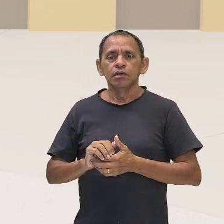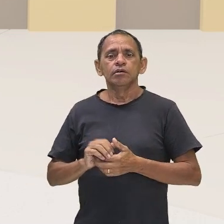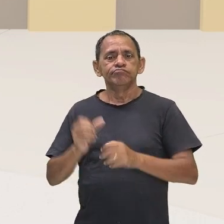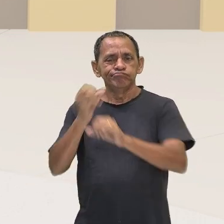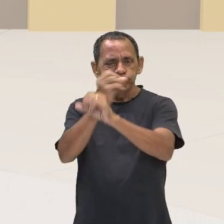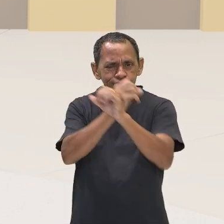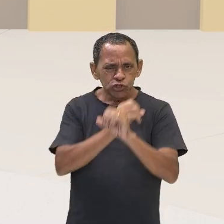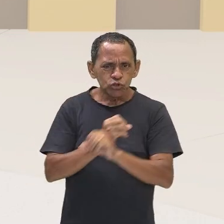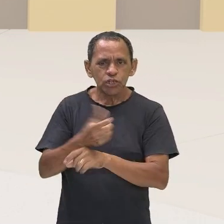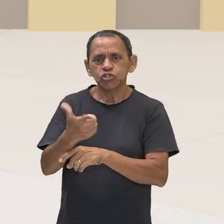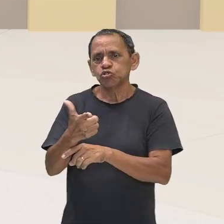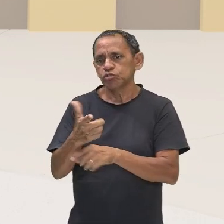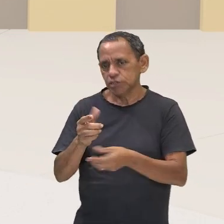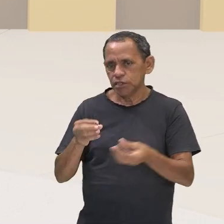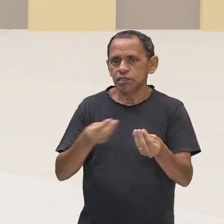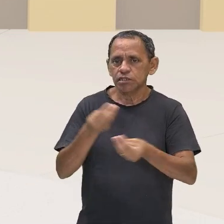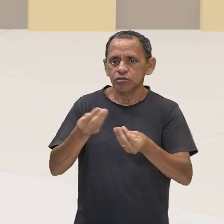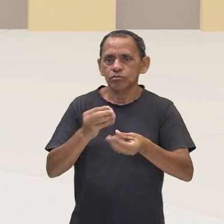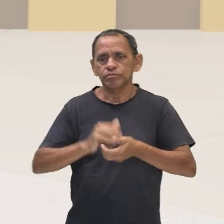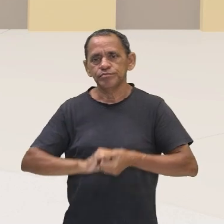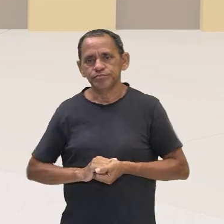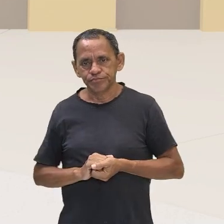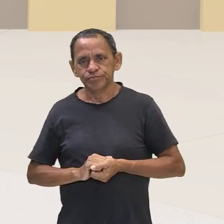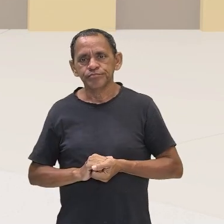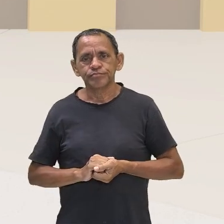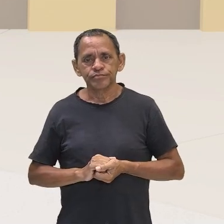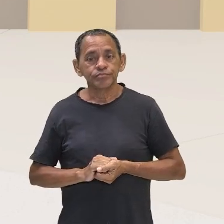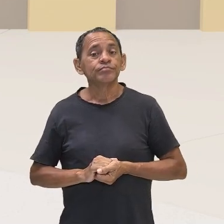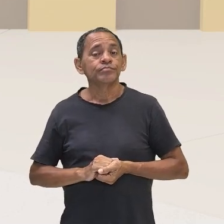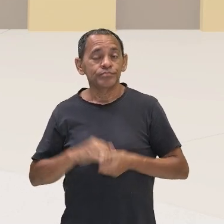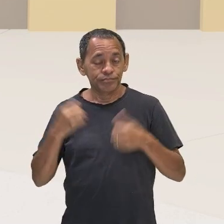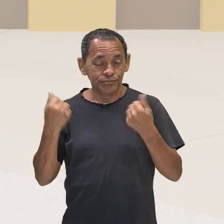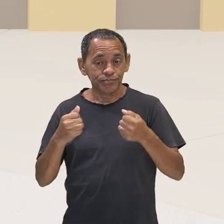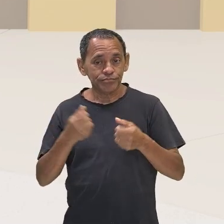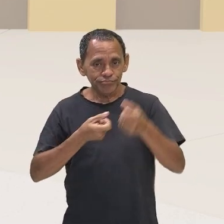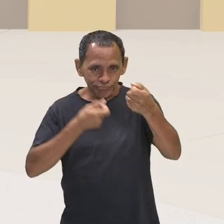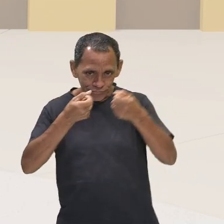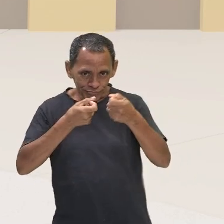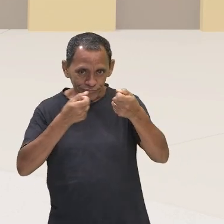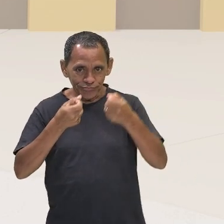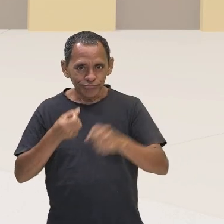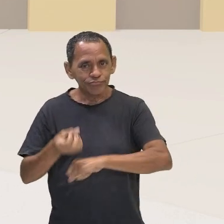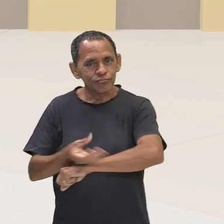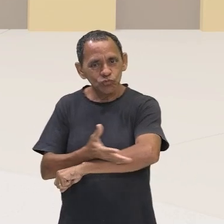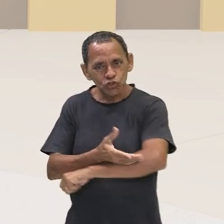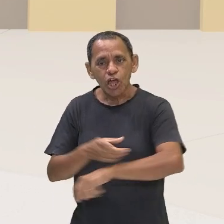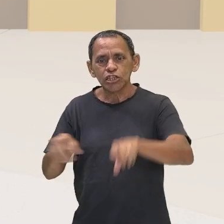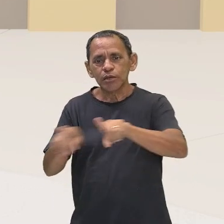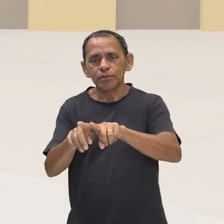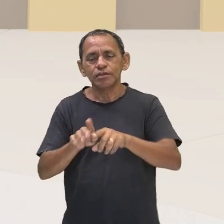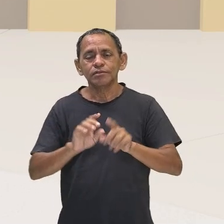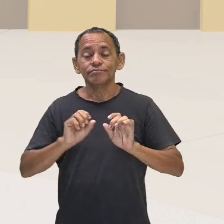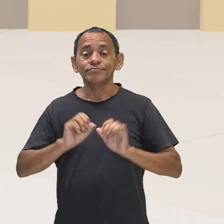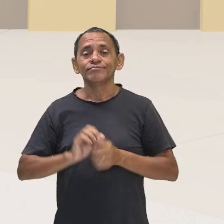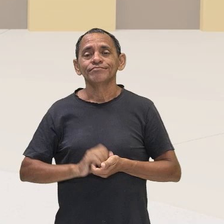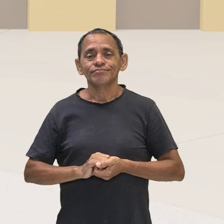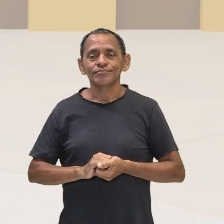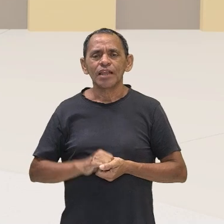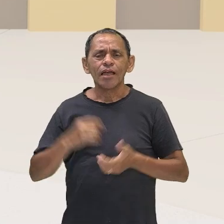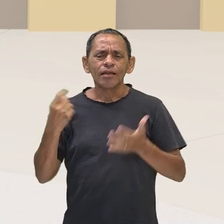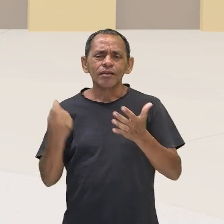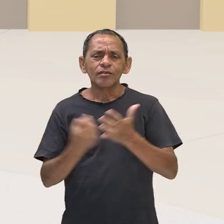nós podemos tomar para desenvolver o nosso controle emocional. E a empatia, professora? Então, nós